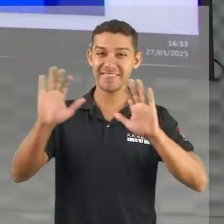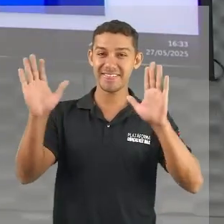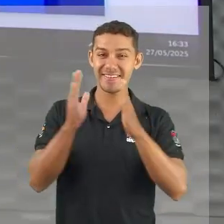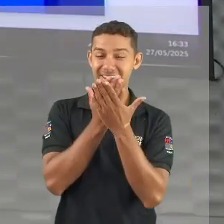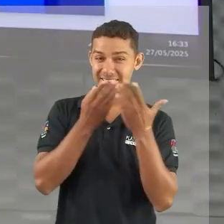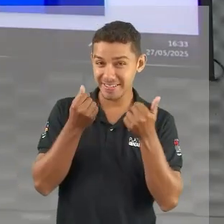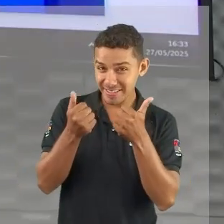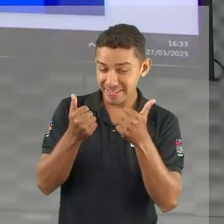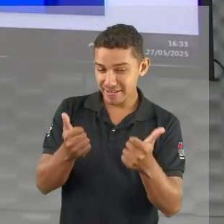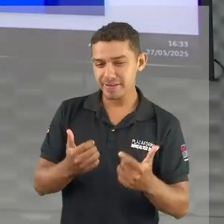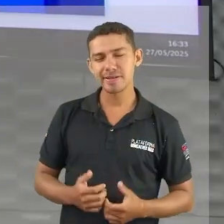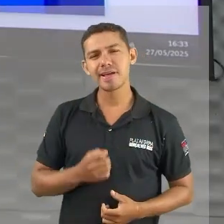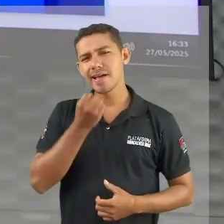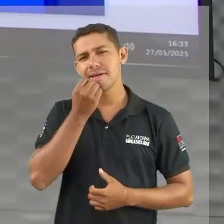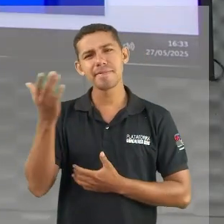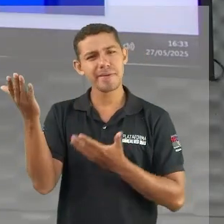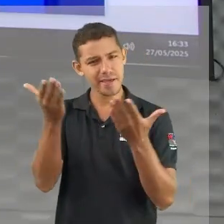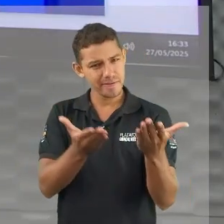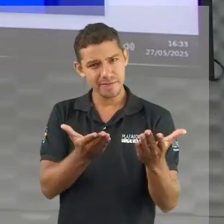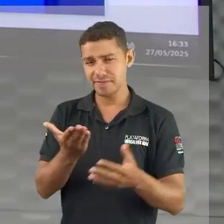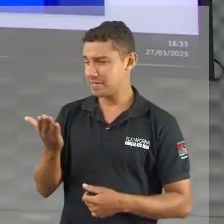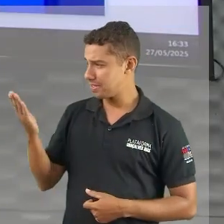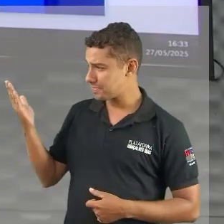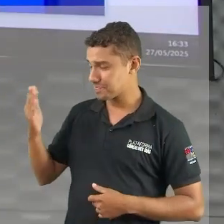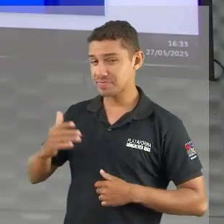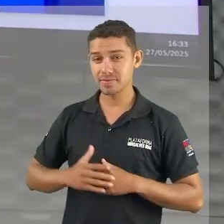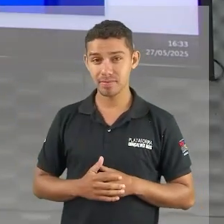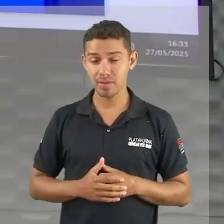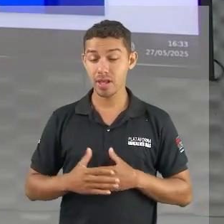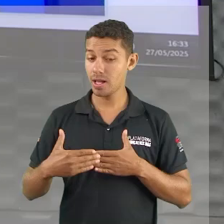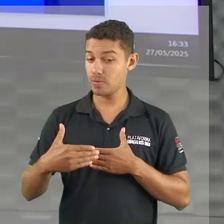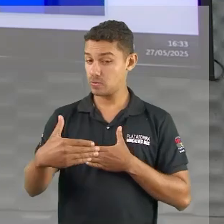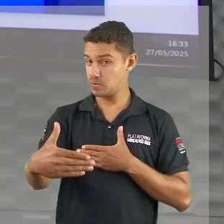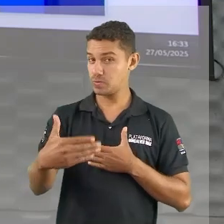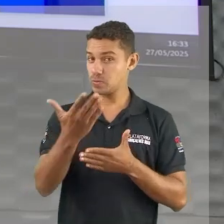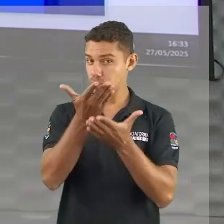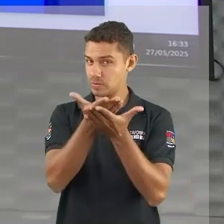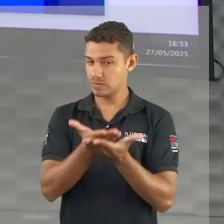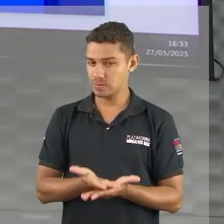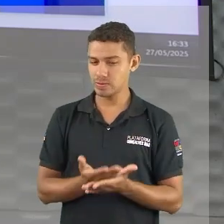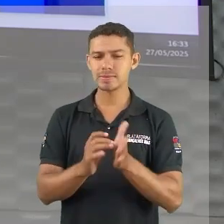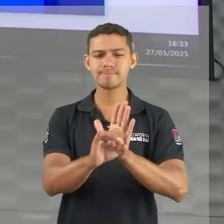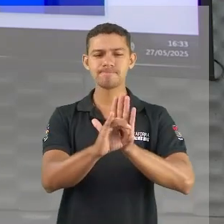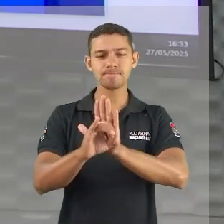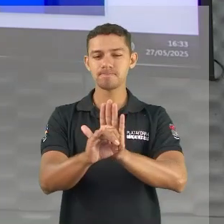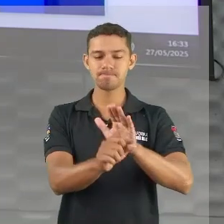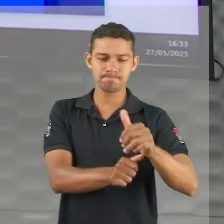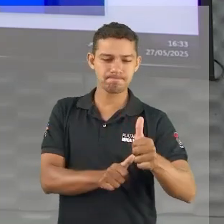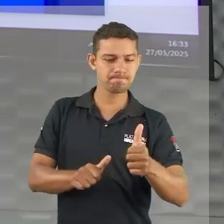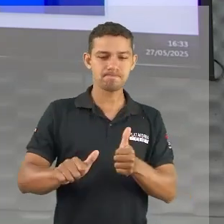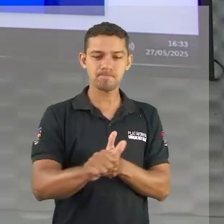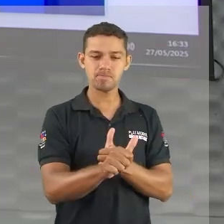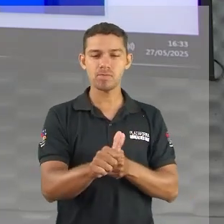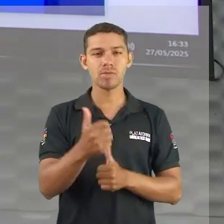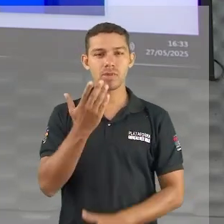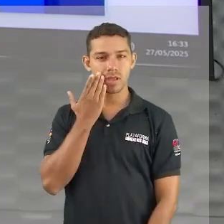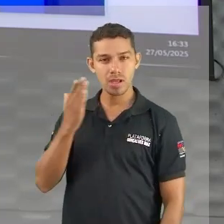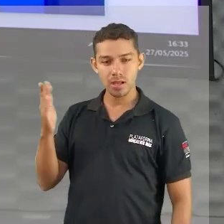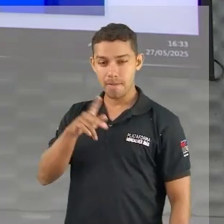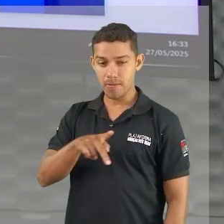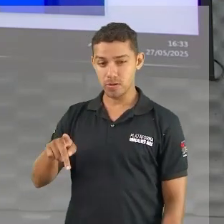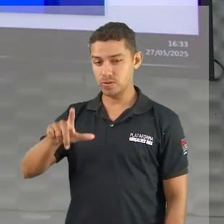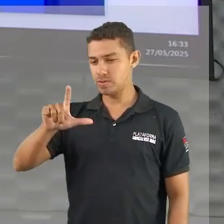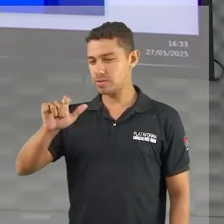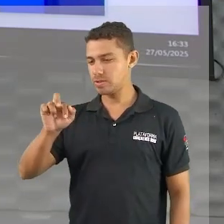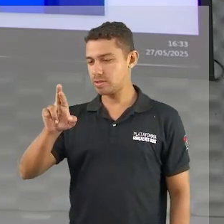Olá pessoal, seja bem-vindo, bem-vinda. Vamos continuar aqui nossas aulas de identidade e protagonismo comigo, professora Larissa